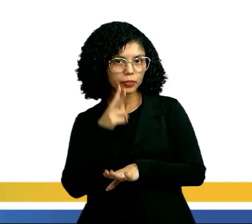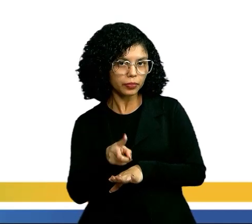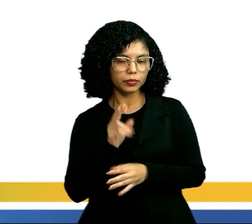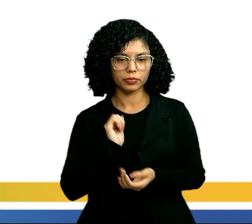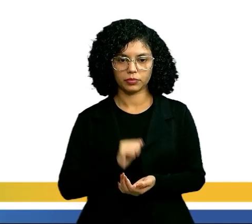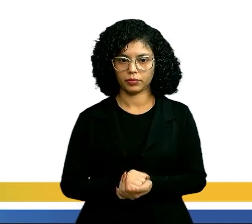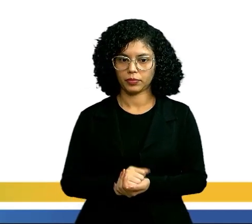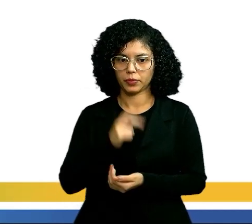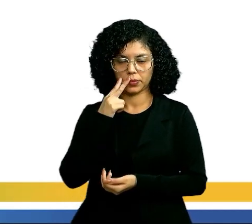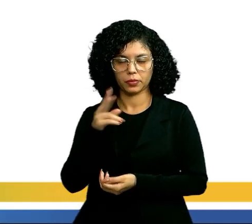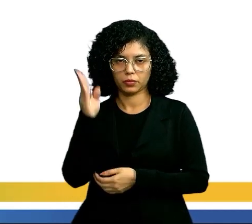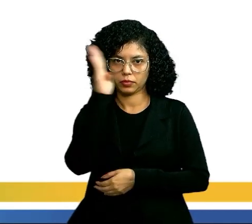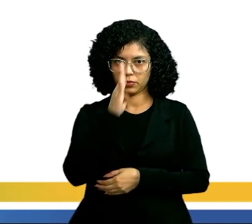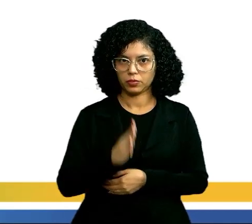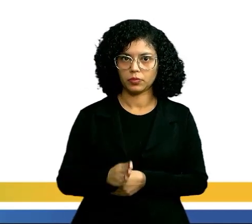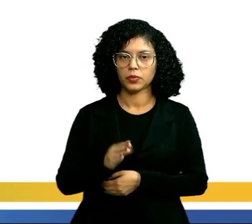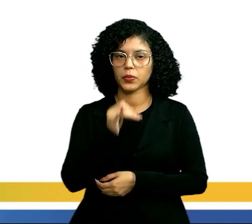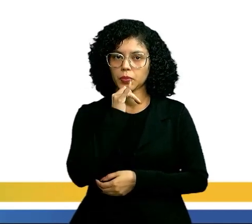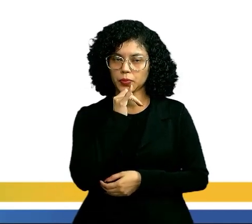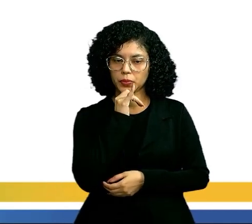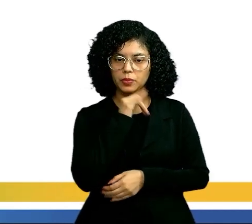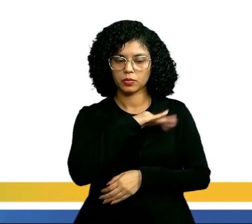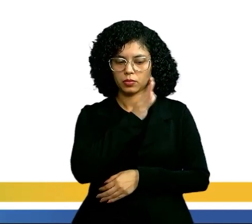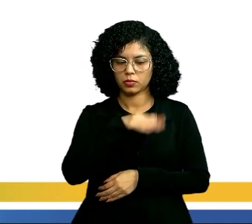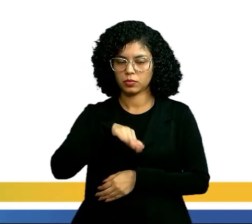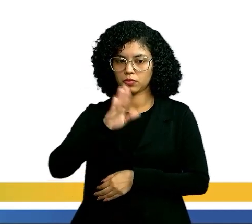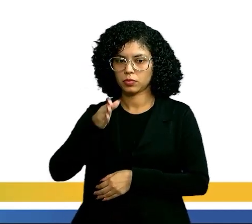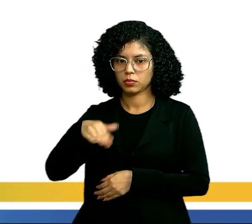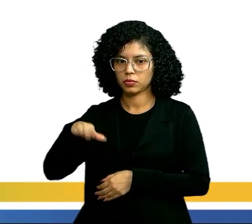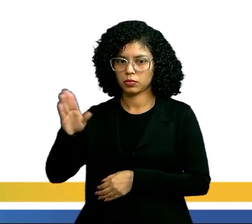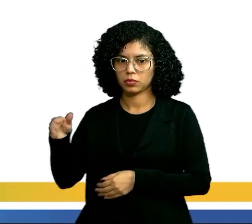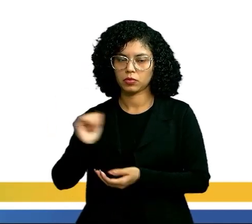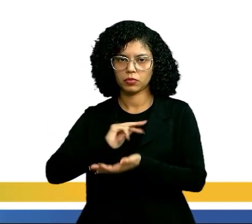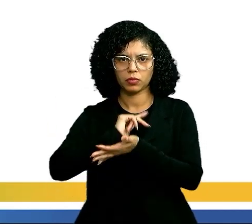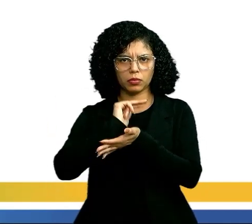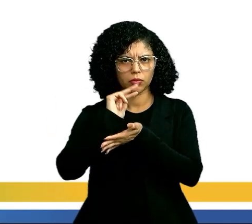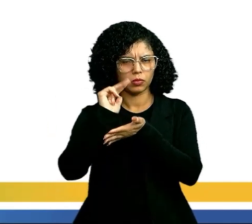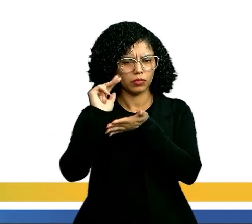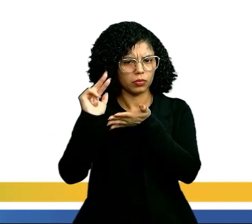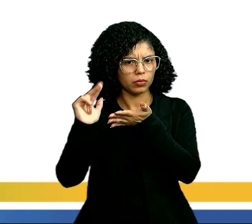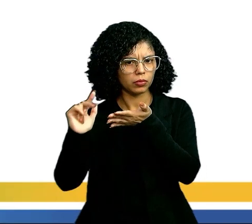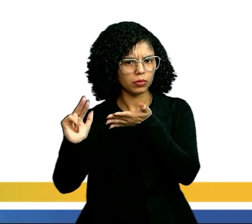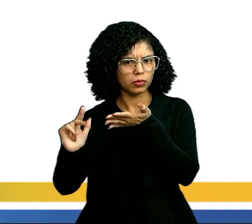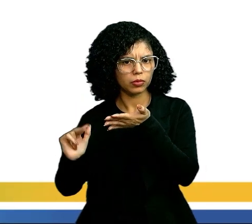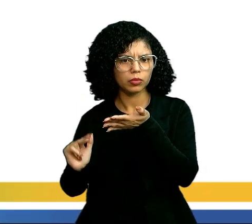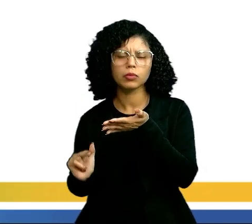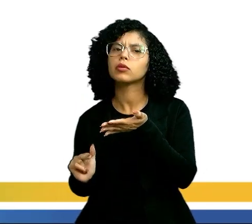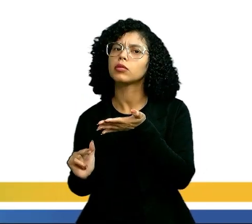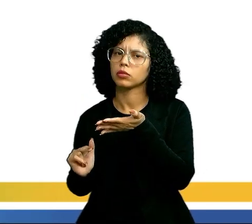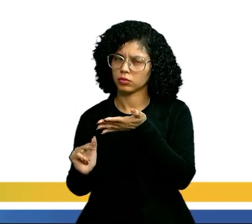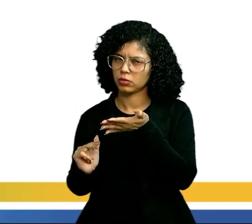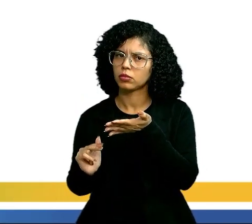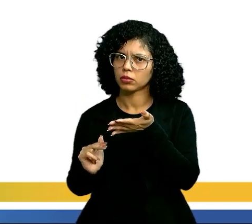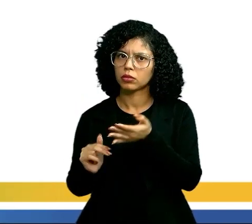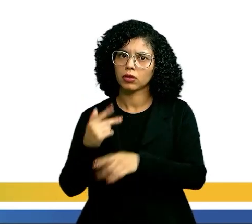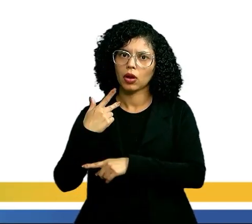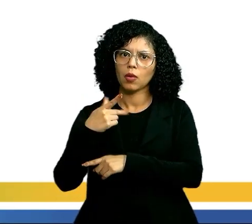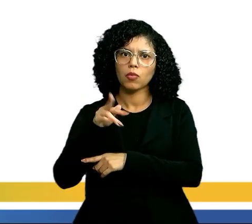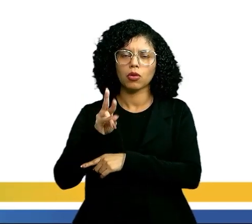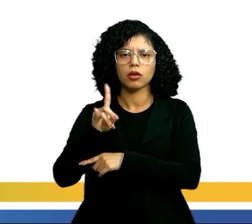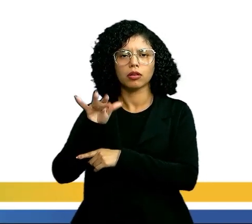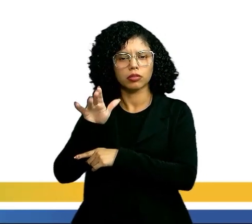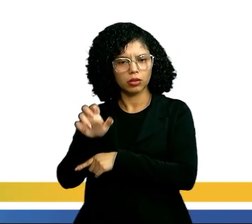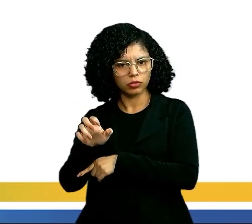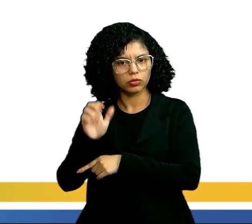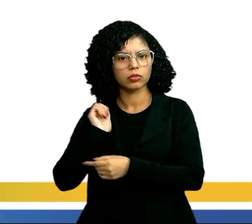pegar um mapa de relevo do Brasil, por exemplo, você vai perceber que ele possui uma infinidade, né? Uma